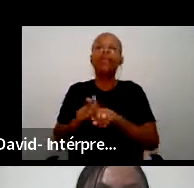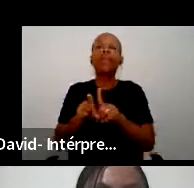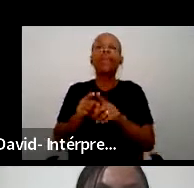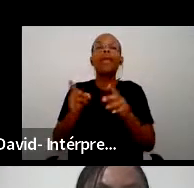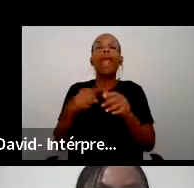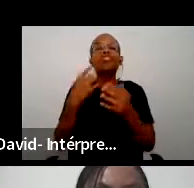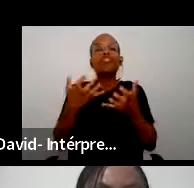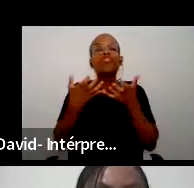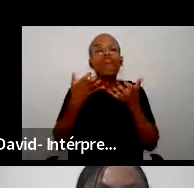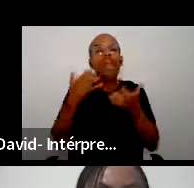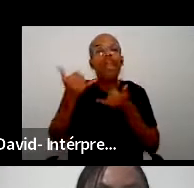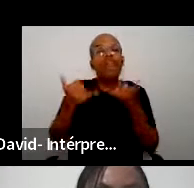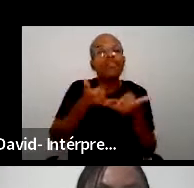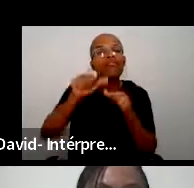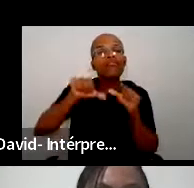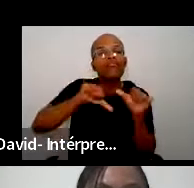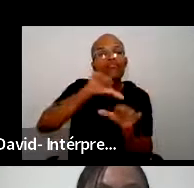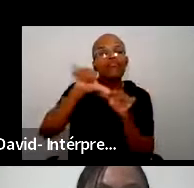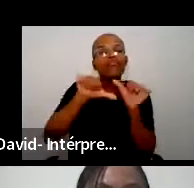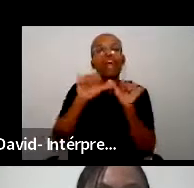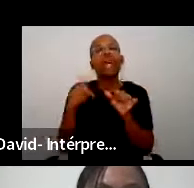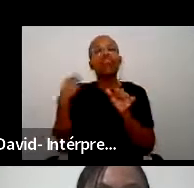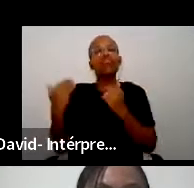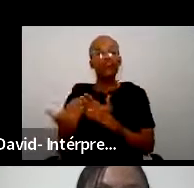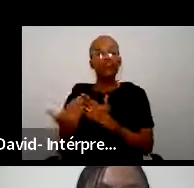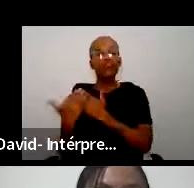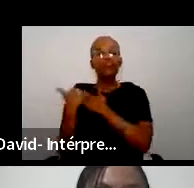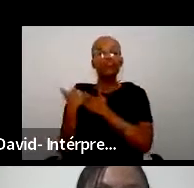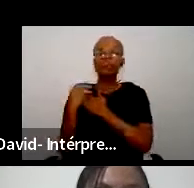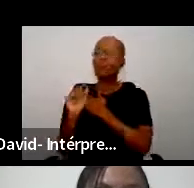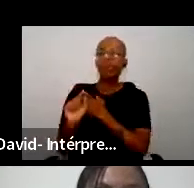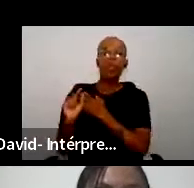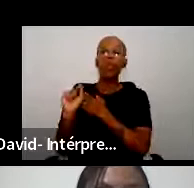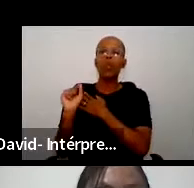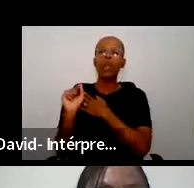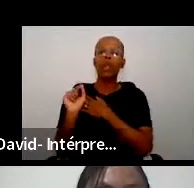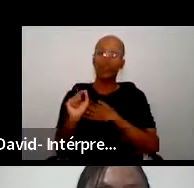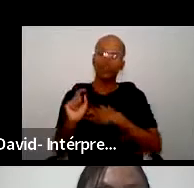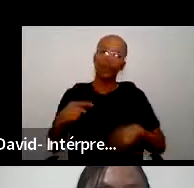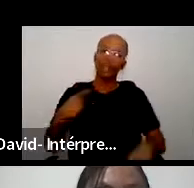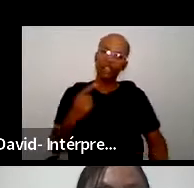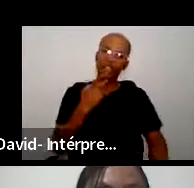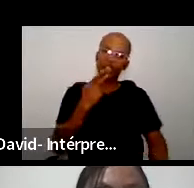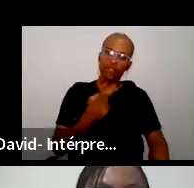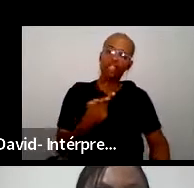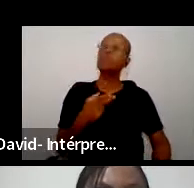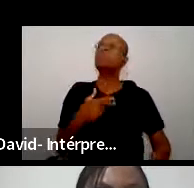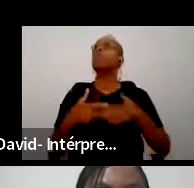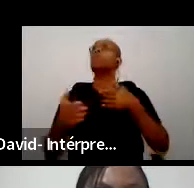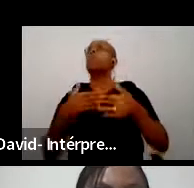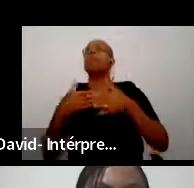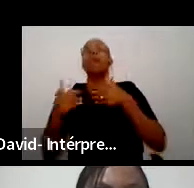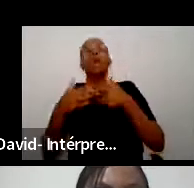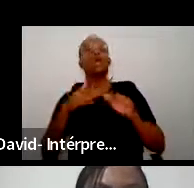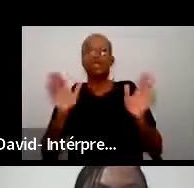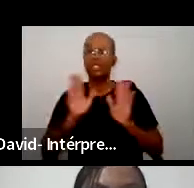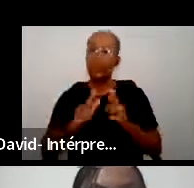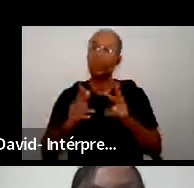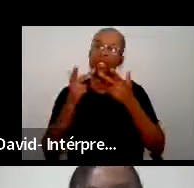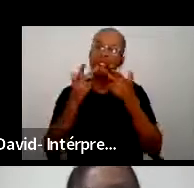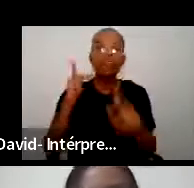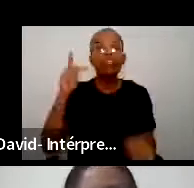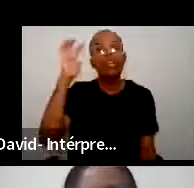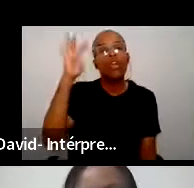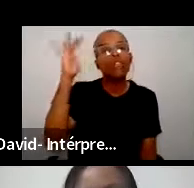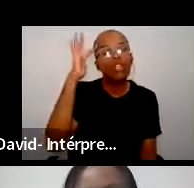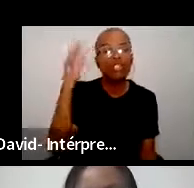transformar brincando, né? A gente colocou aí essa questão, a gente não está falando de qualquer coisa, a gente está falando de refletir, mas a